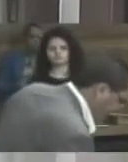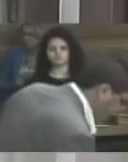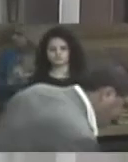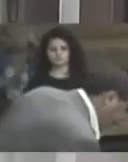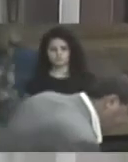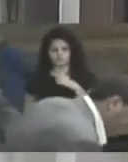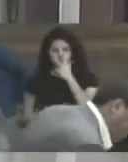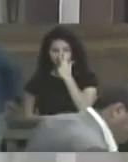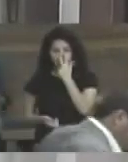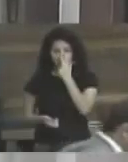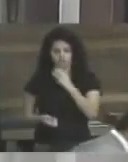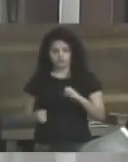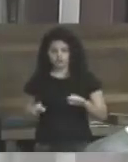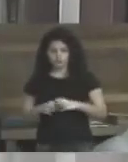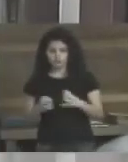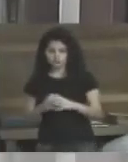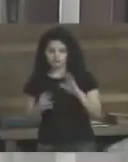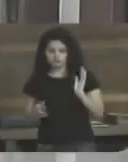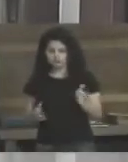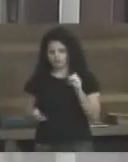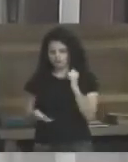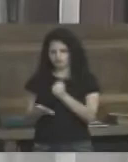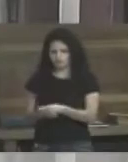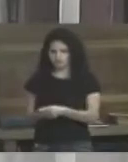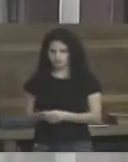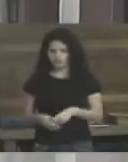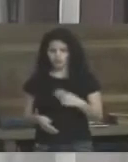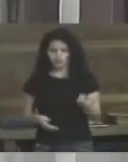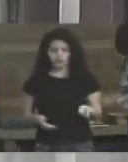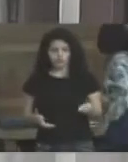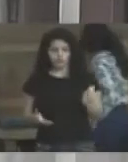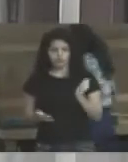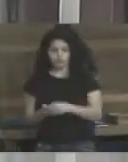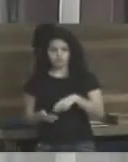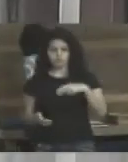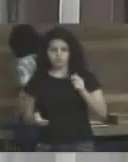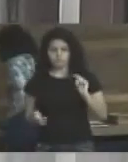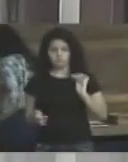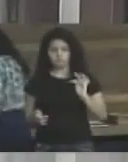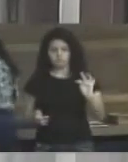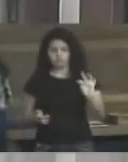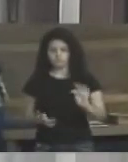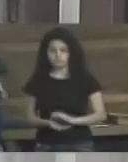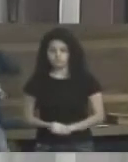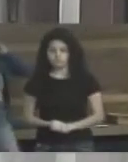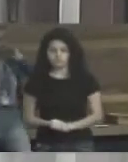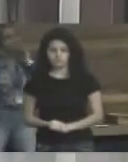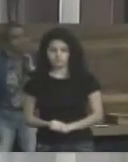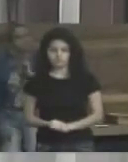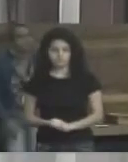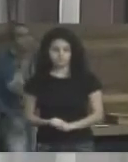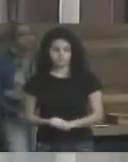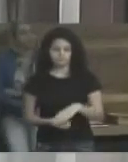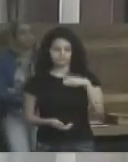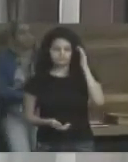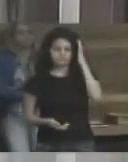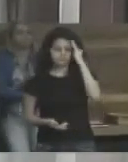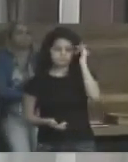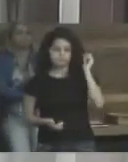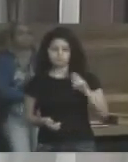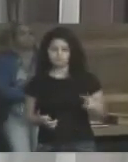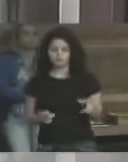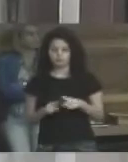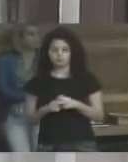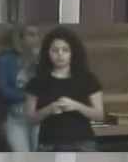bomba já foi comprada ou vai ser comprada agora em breve, e a gente sabe também que esse sistema já não funciona por falta desse equipamento. A